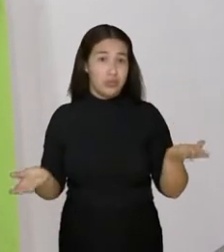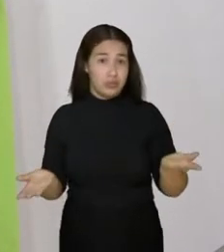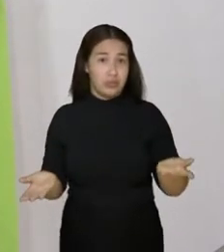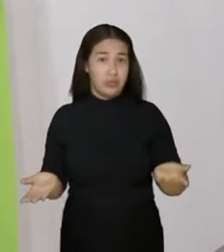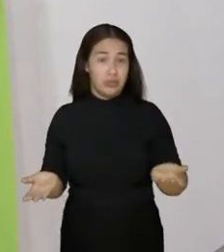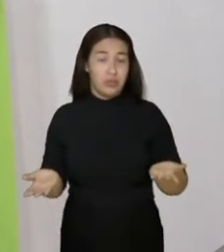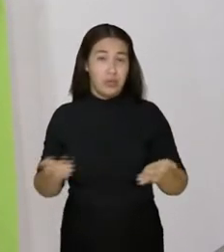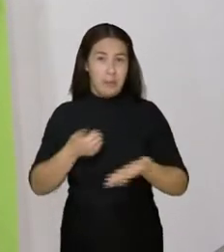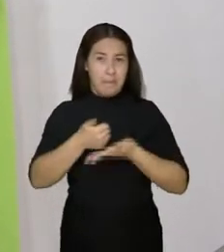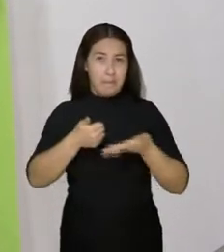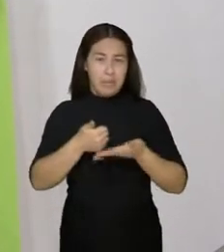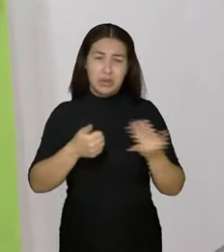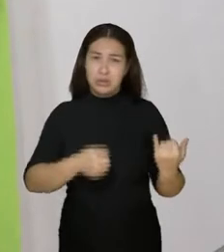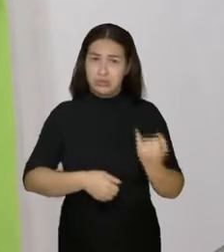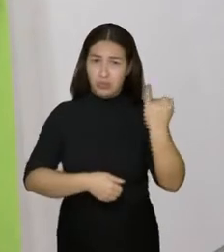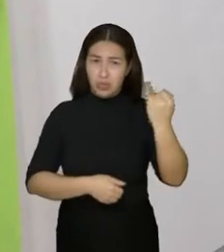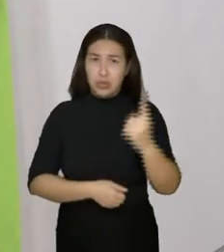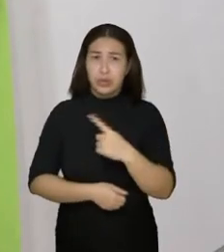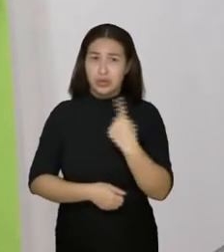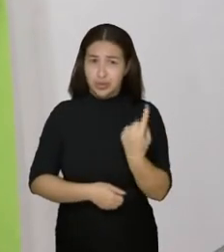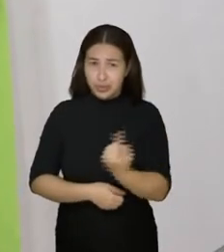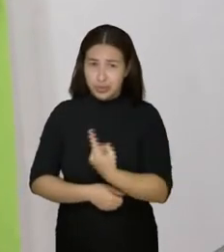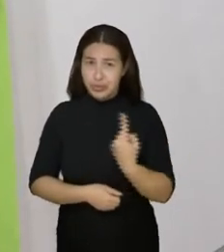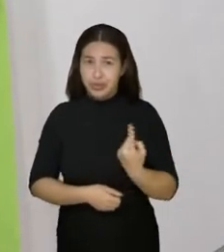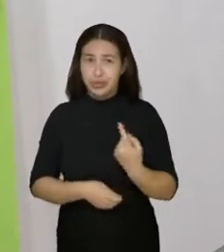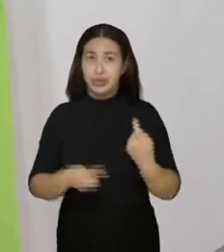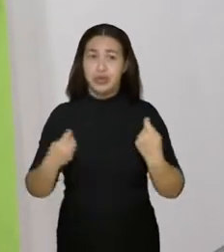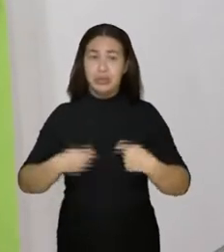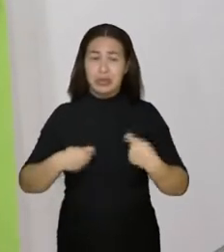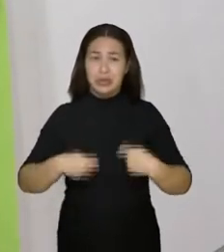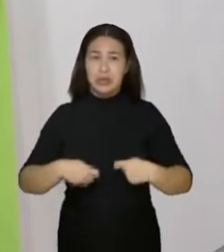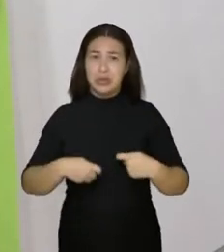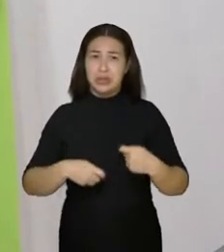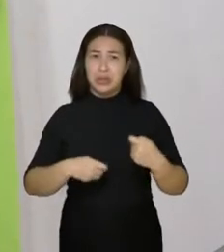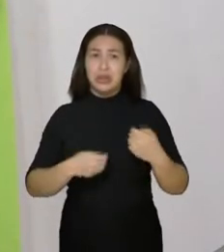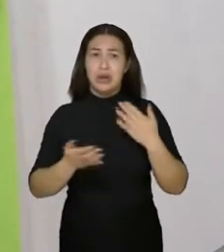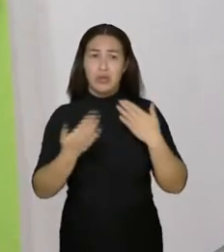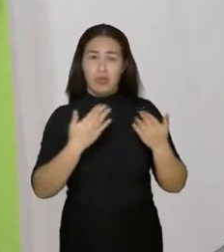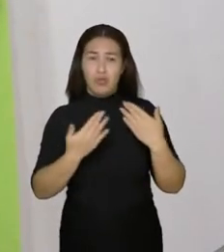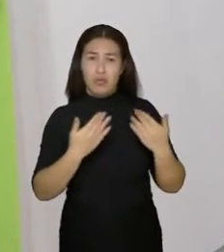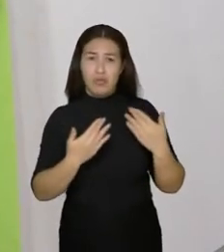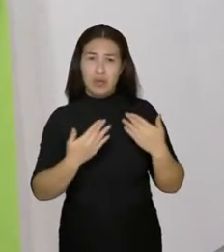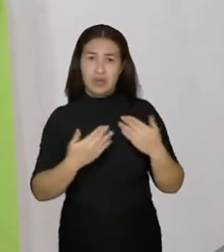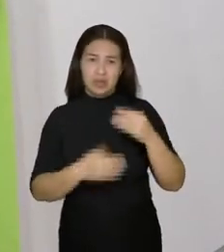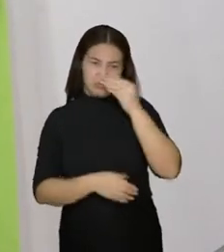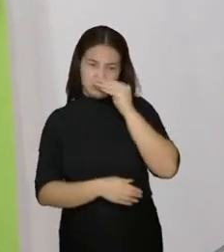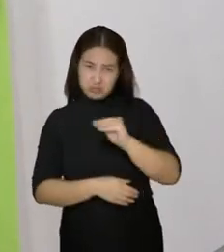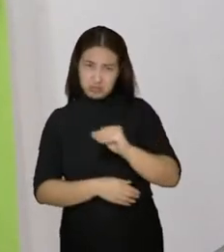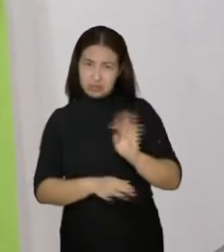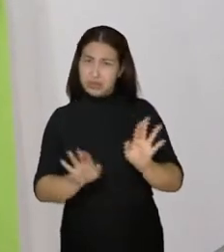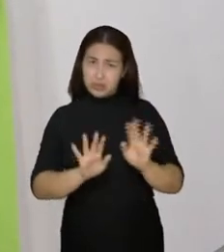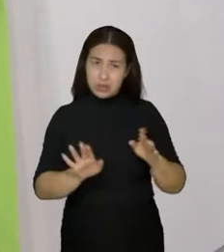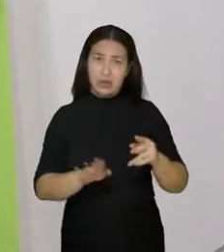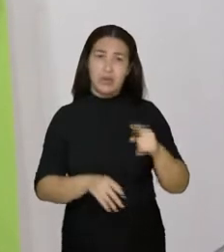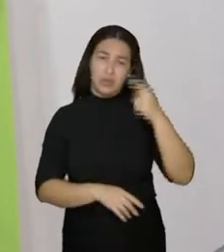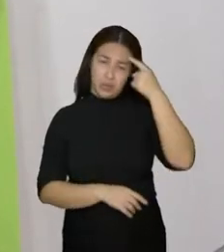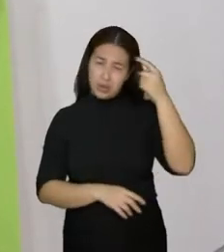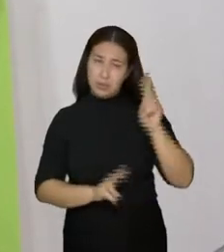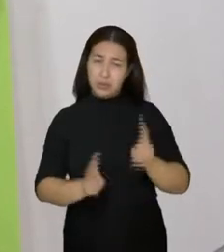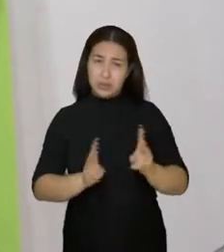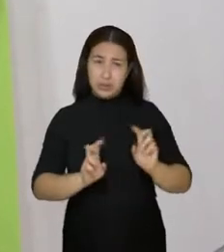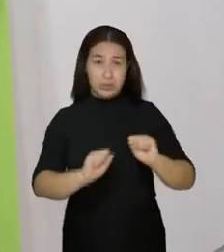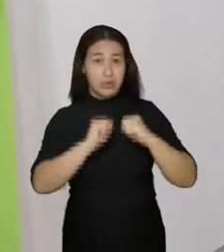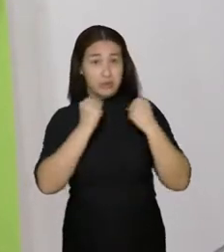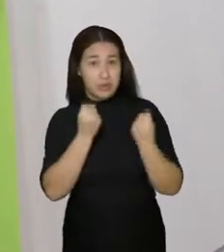princípios que para nós são inegociáveis e que lá estaremos na defesa dessas pautas